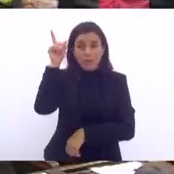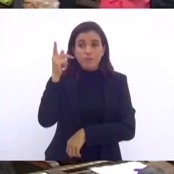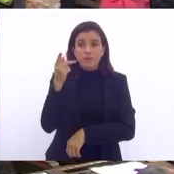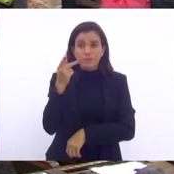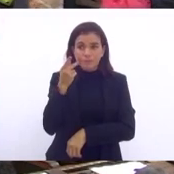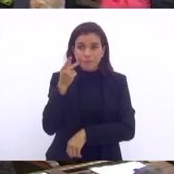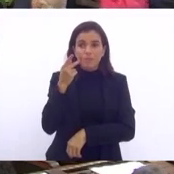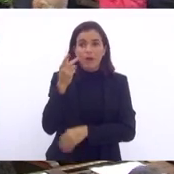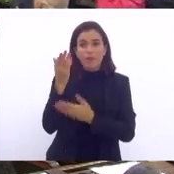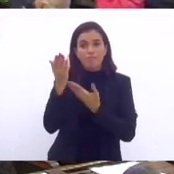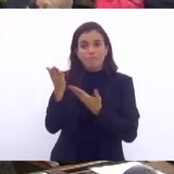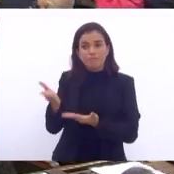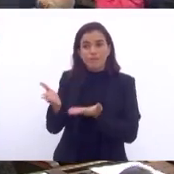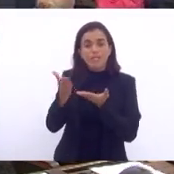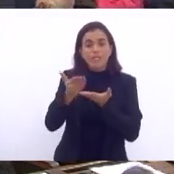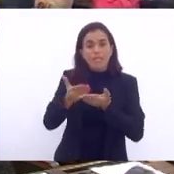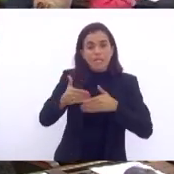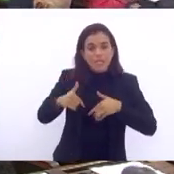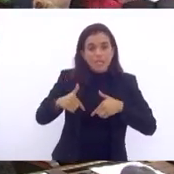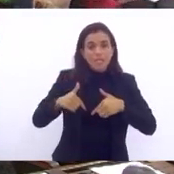algumas legislaturas atrás